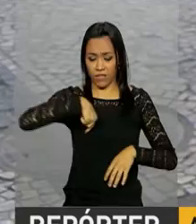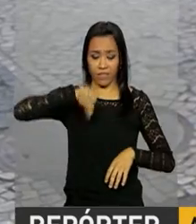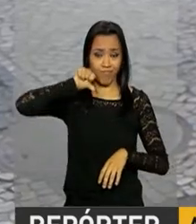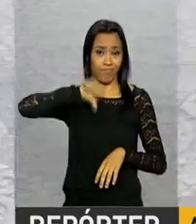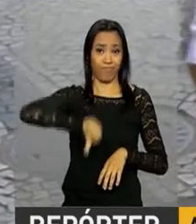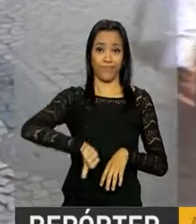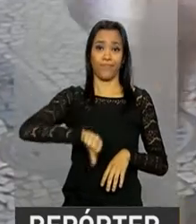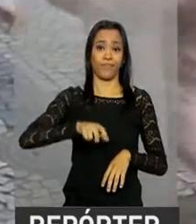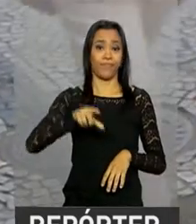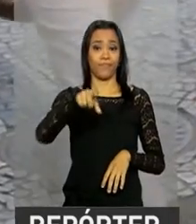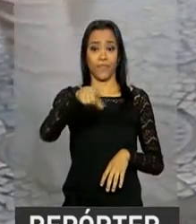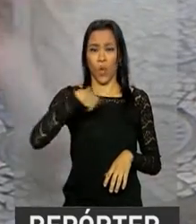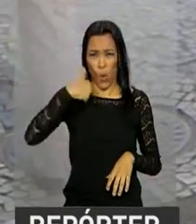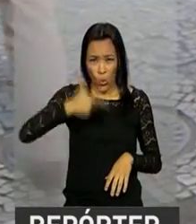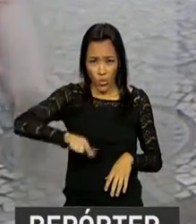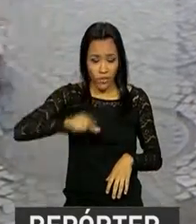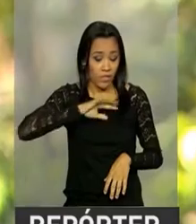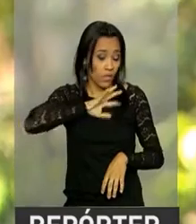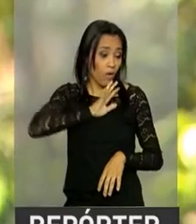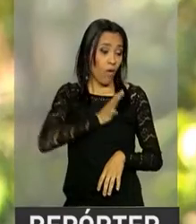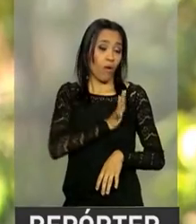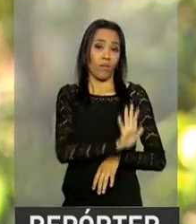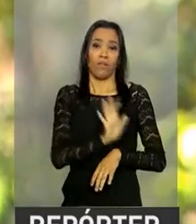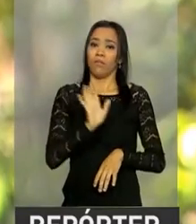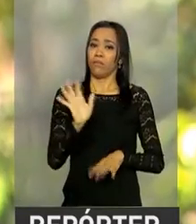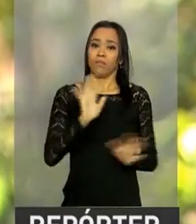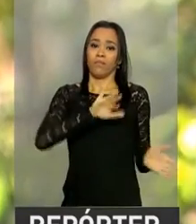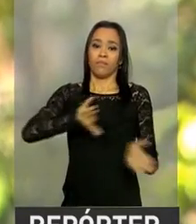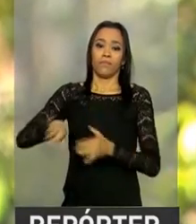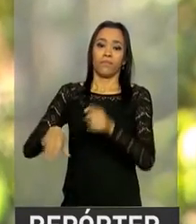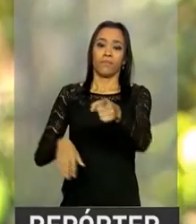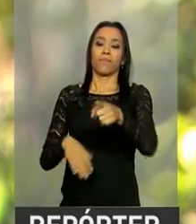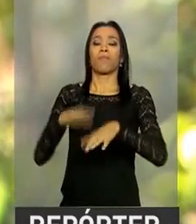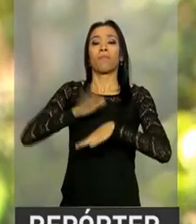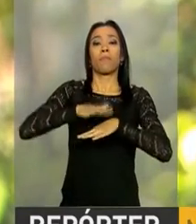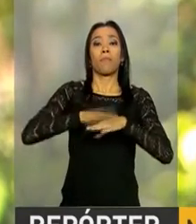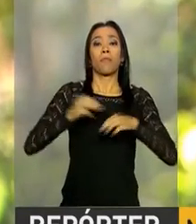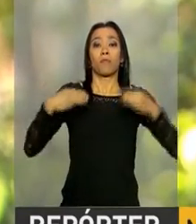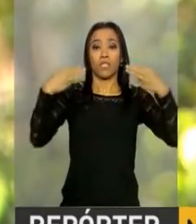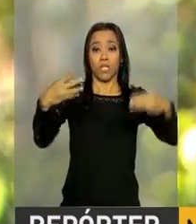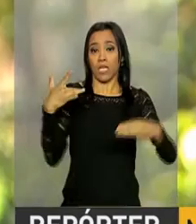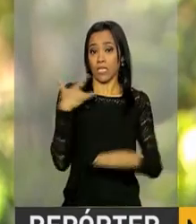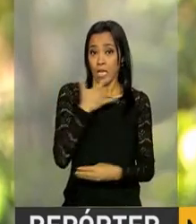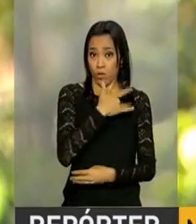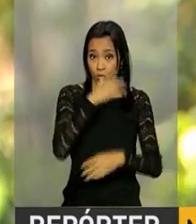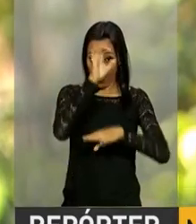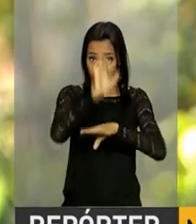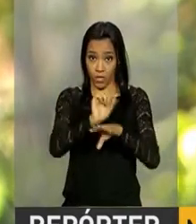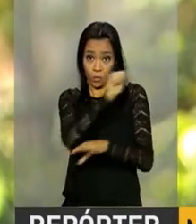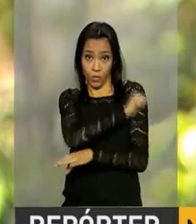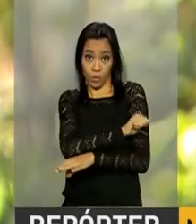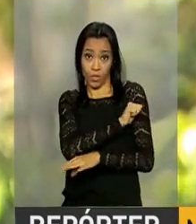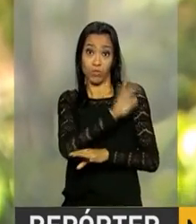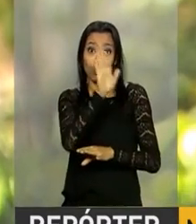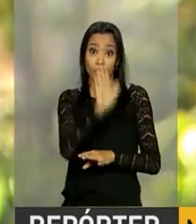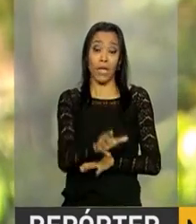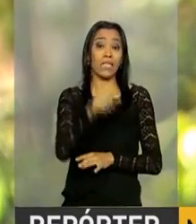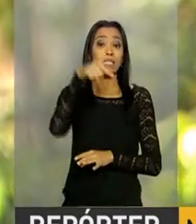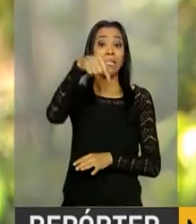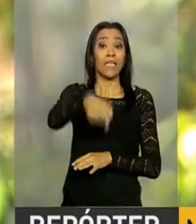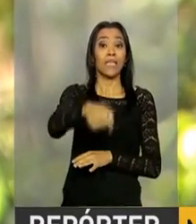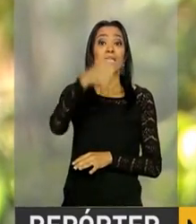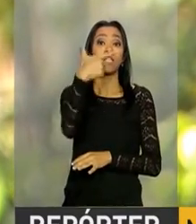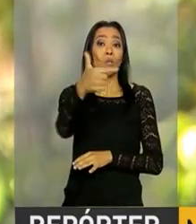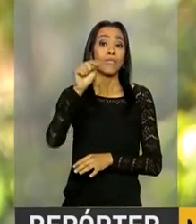bem abatido. Não, de novo não, é terrível. De acordo com o Ministério da Saúde, só no estado do Rio de Janeiro foram registrados